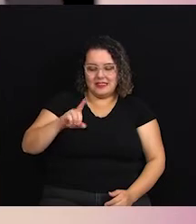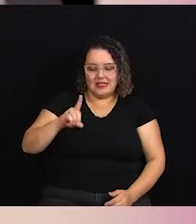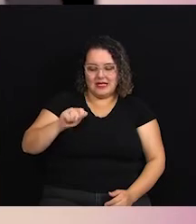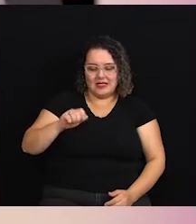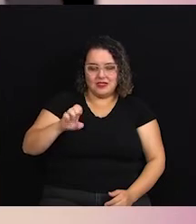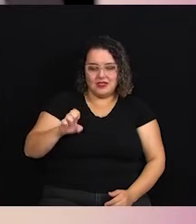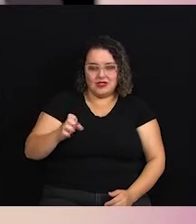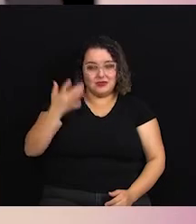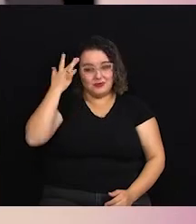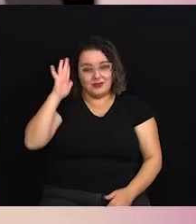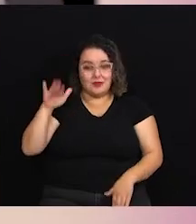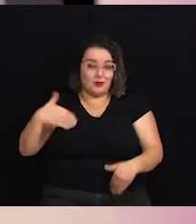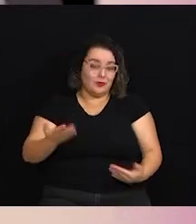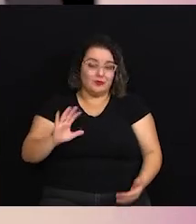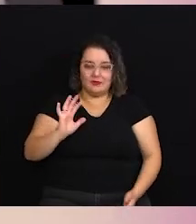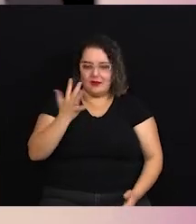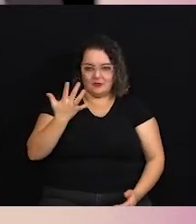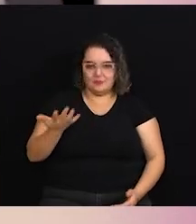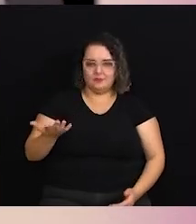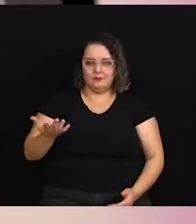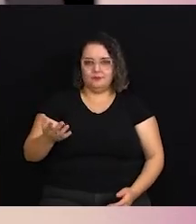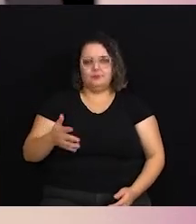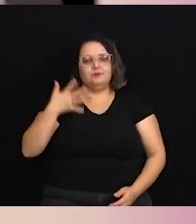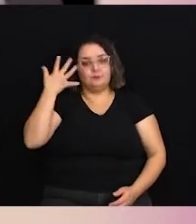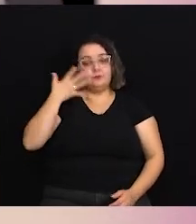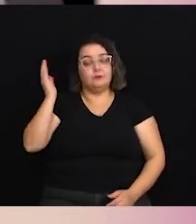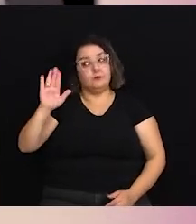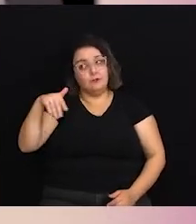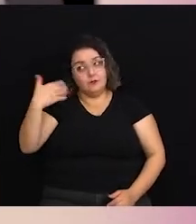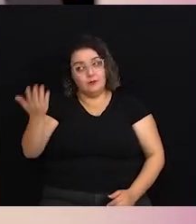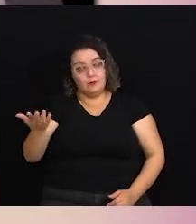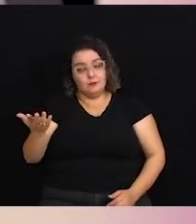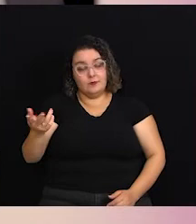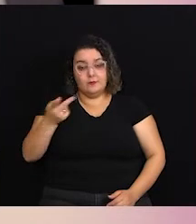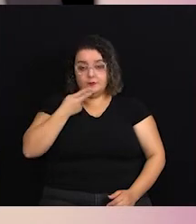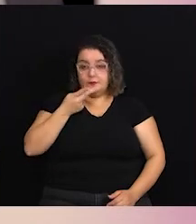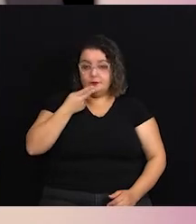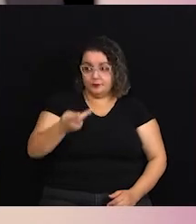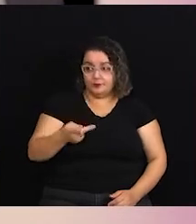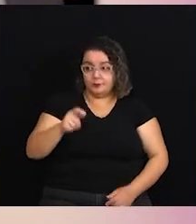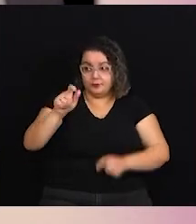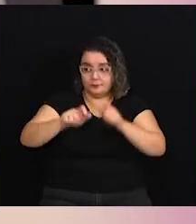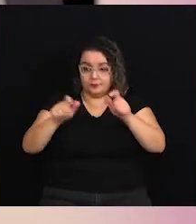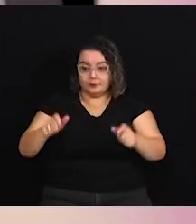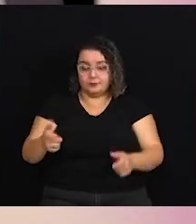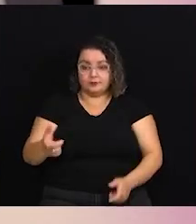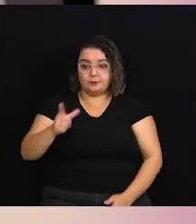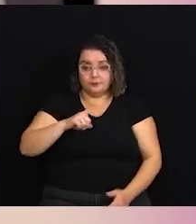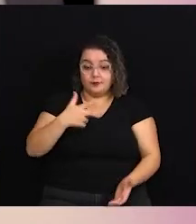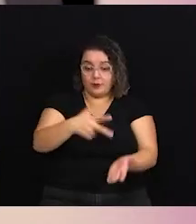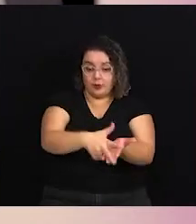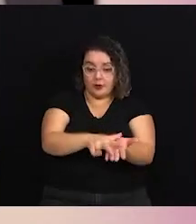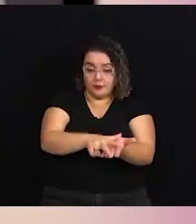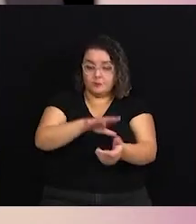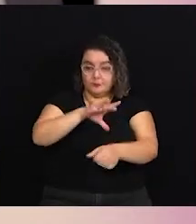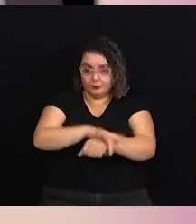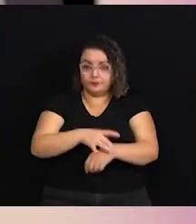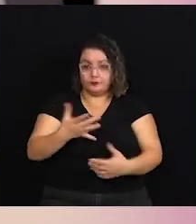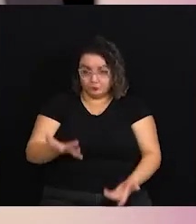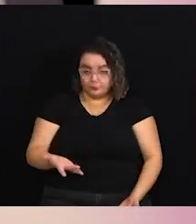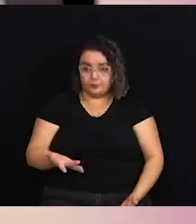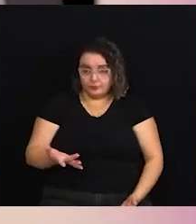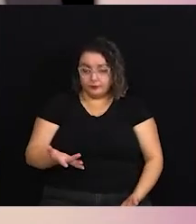número das parece que eu fiz no evento internacional eu até falo que as pessoas né E tem epilepsia